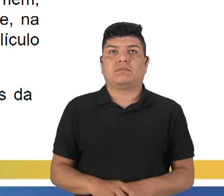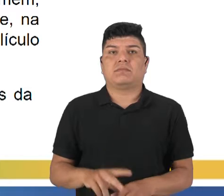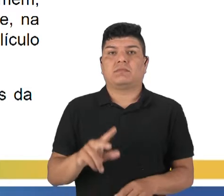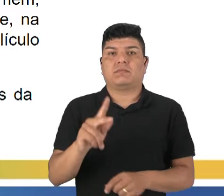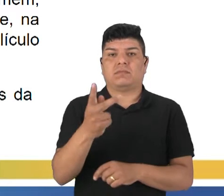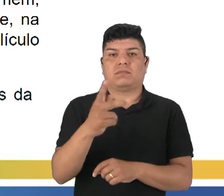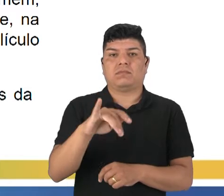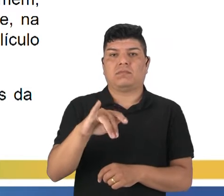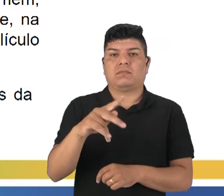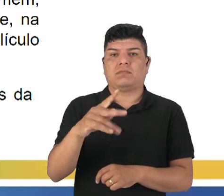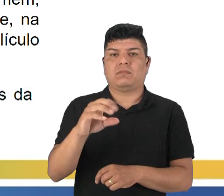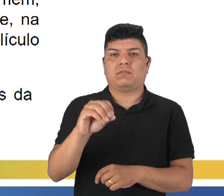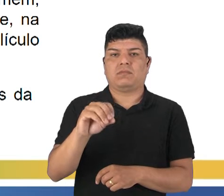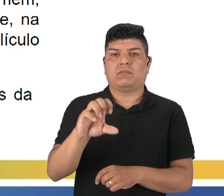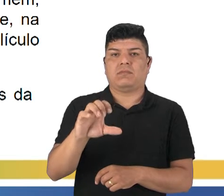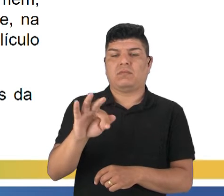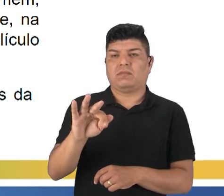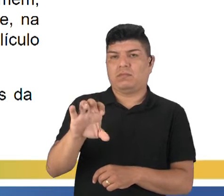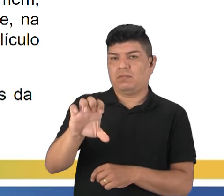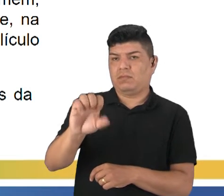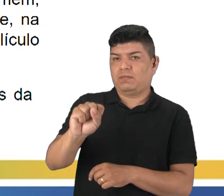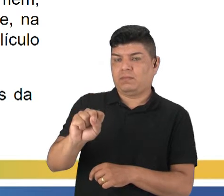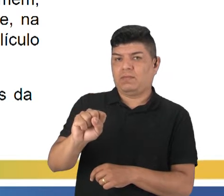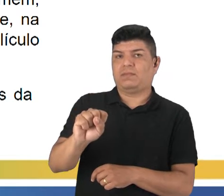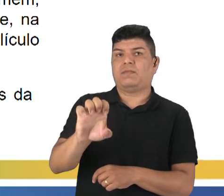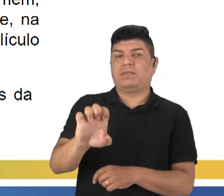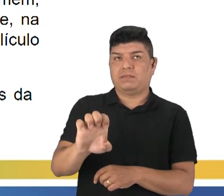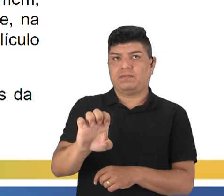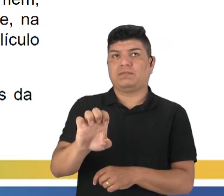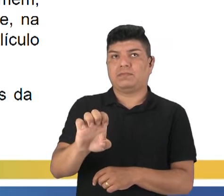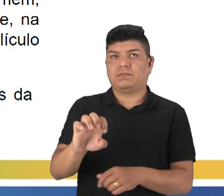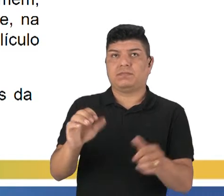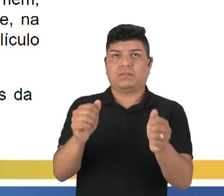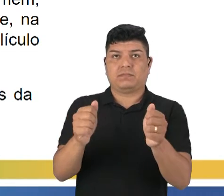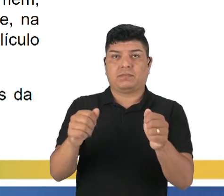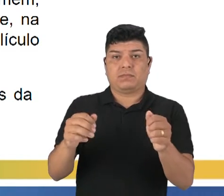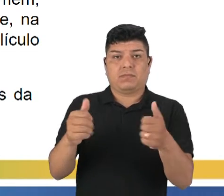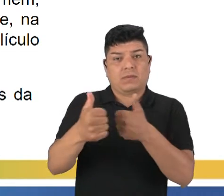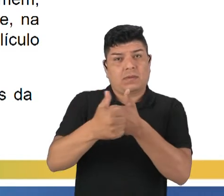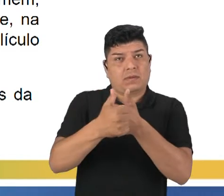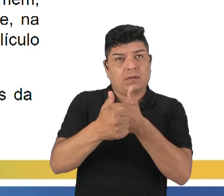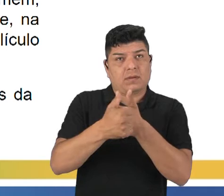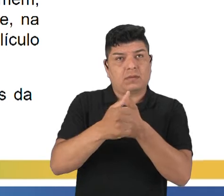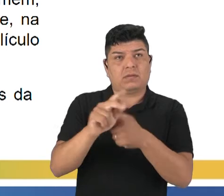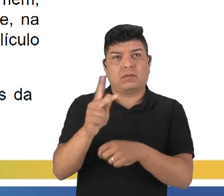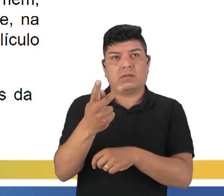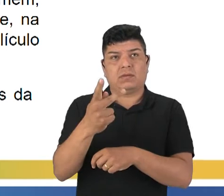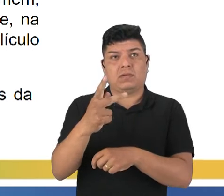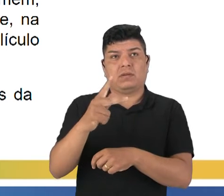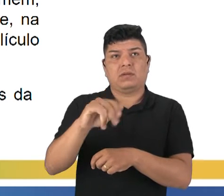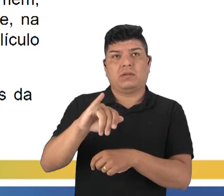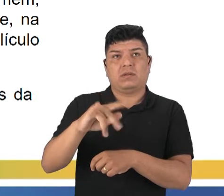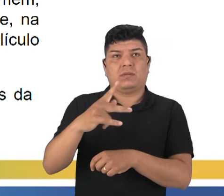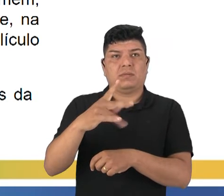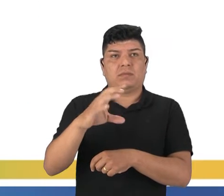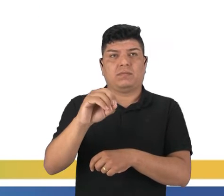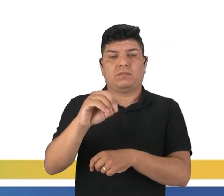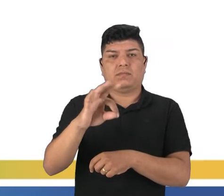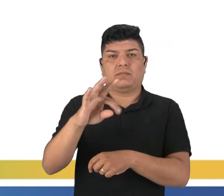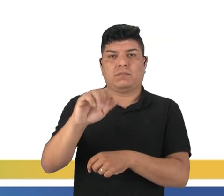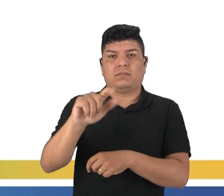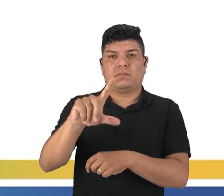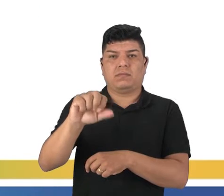ligada ali perto do hipotálamo, tá? Ela fica ligada ao hipotálamo, que também é outra glândula muito importante.